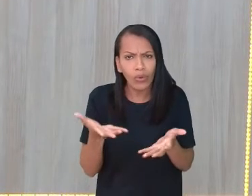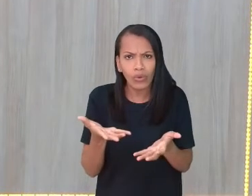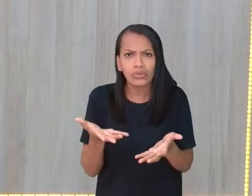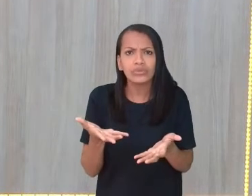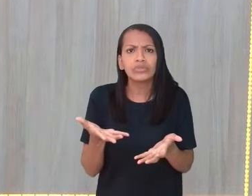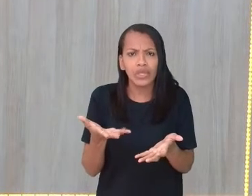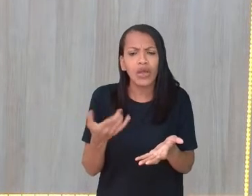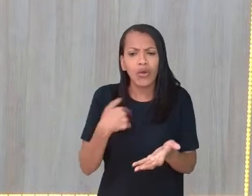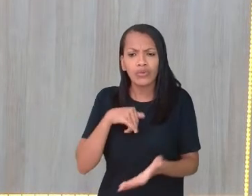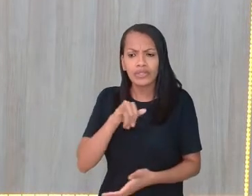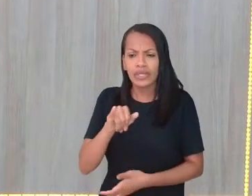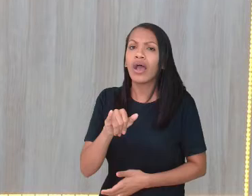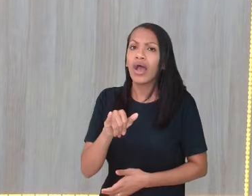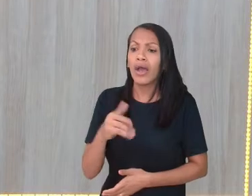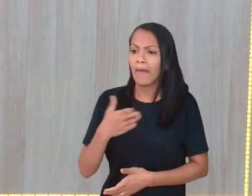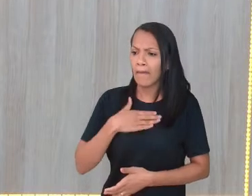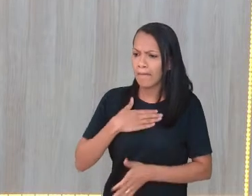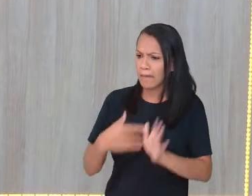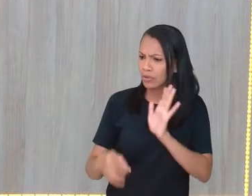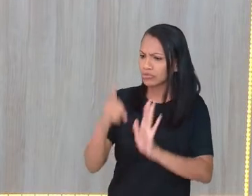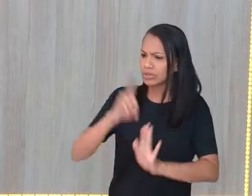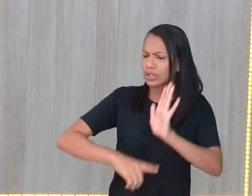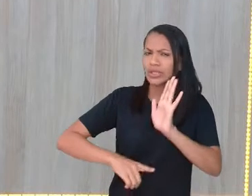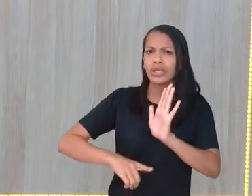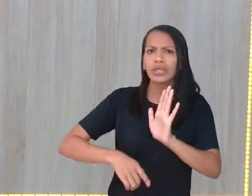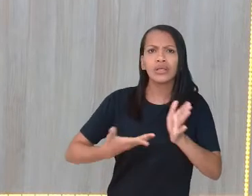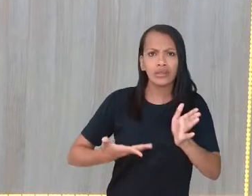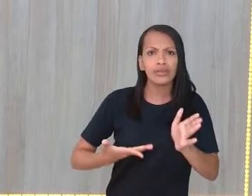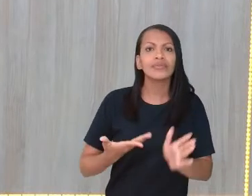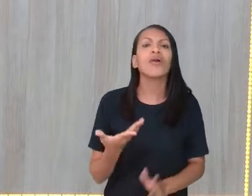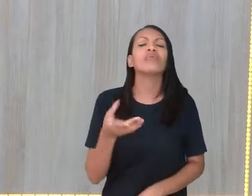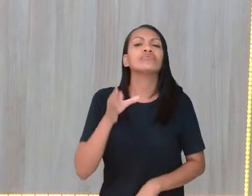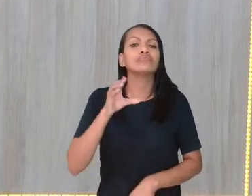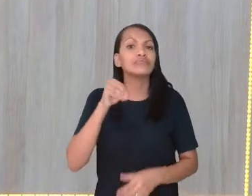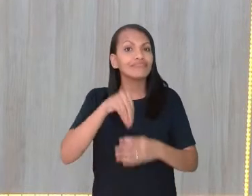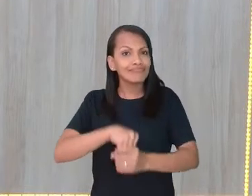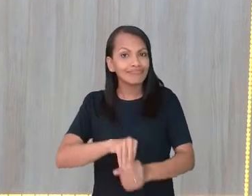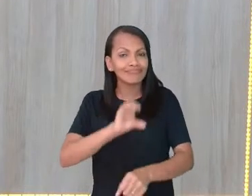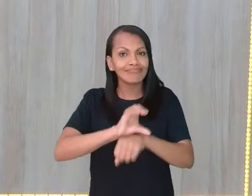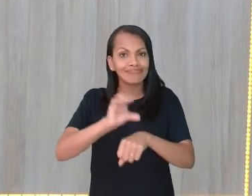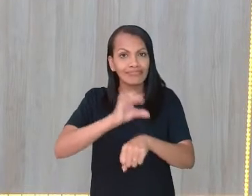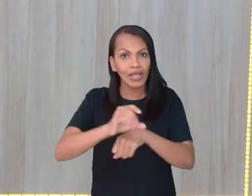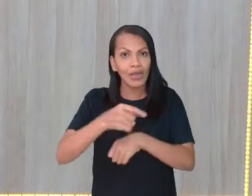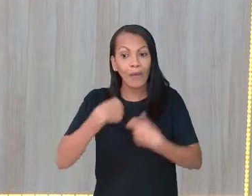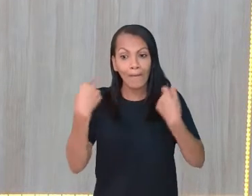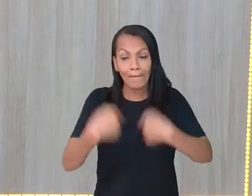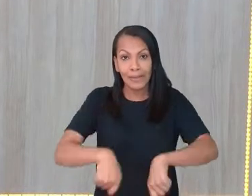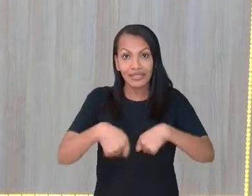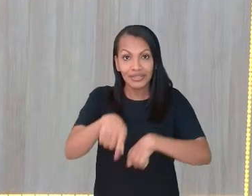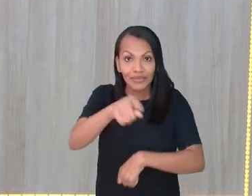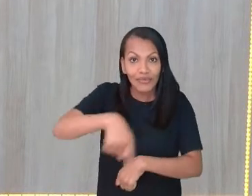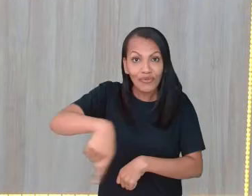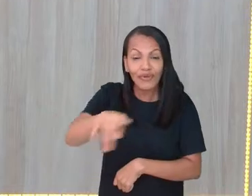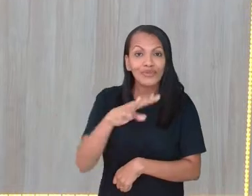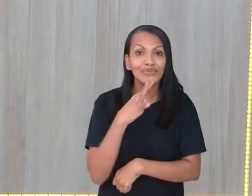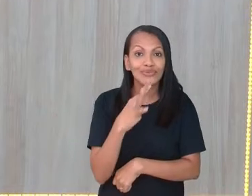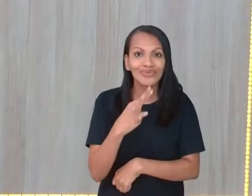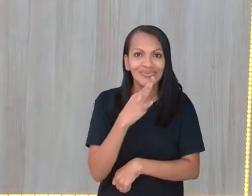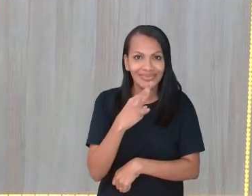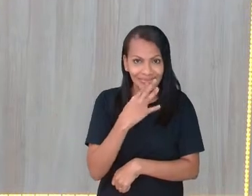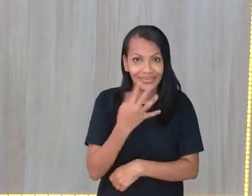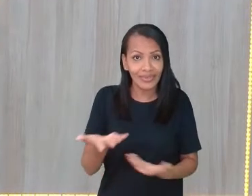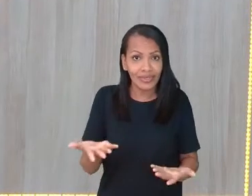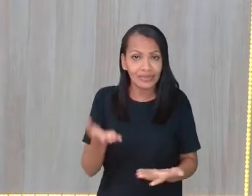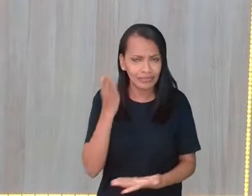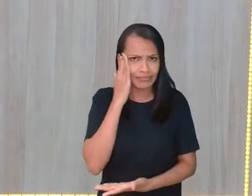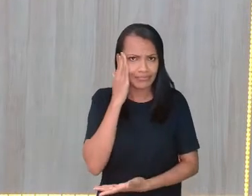ó, isso aqui é meu direito. Então, está estabelecido lá na Constituição. Então, eu preciso que vocês ofertem isso aqui para mim,